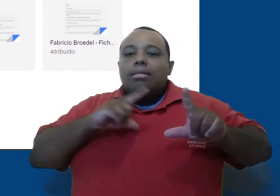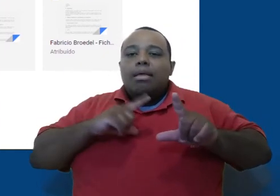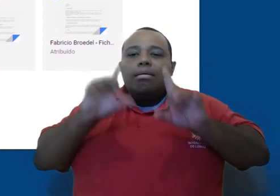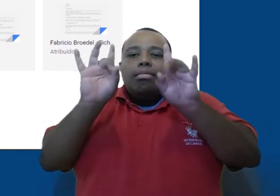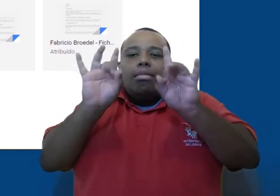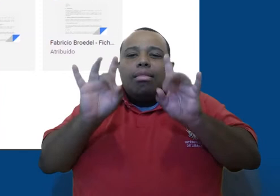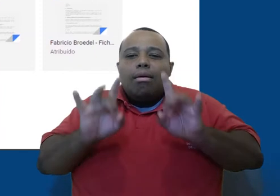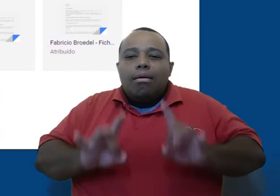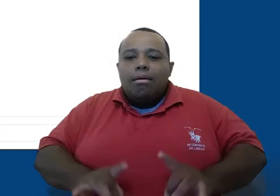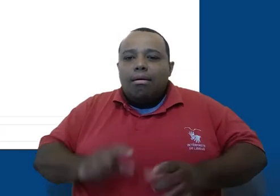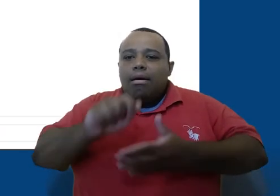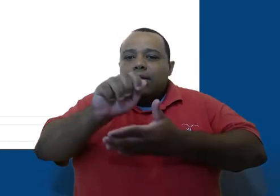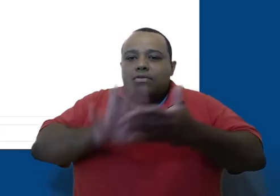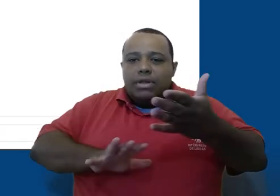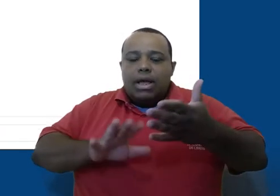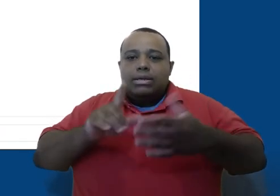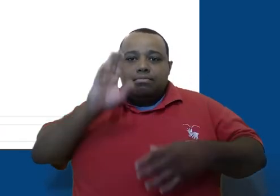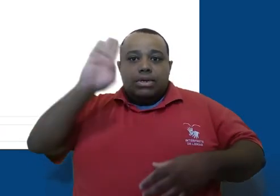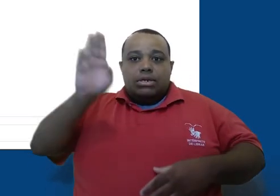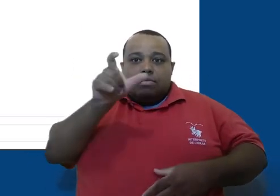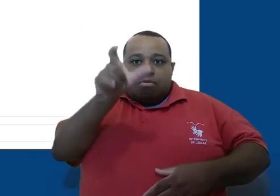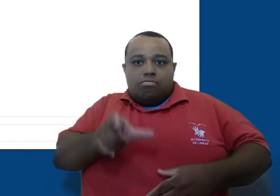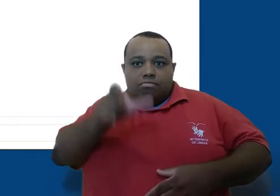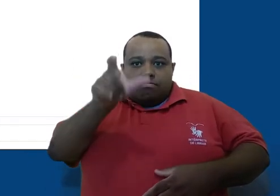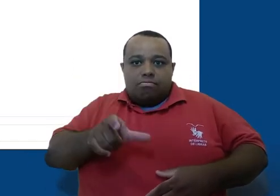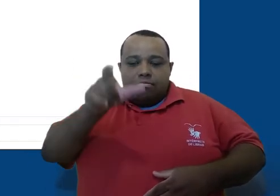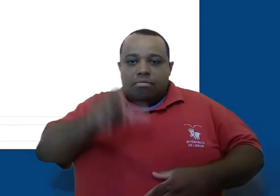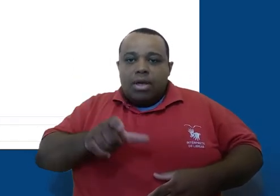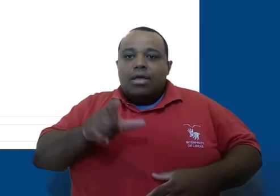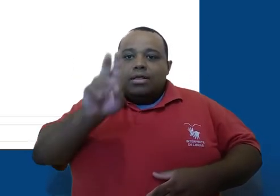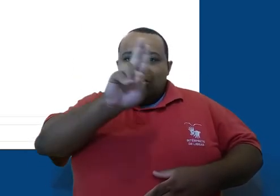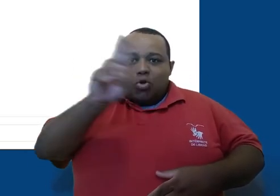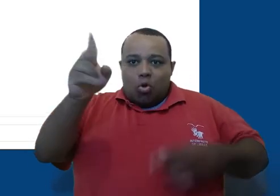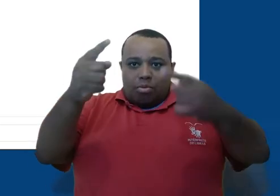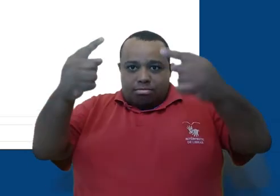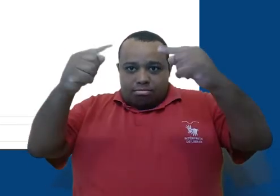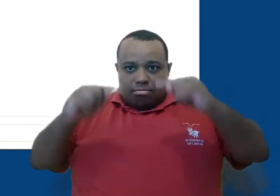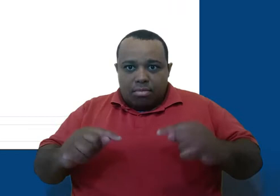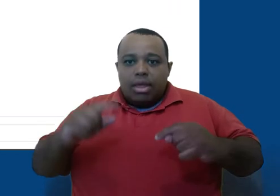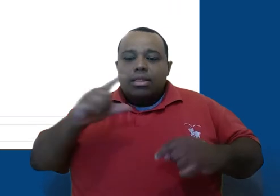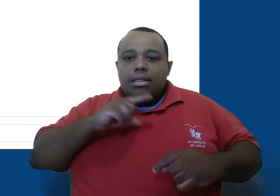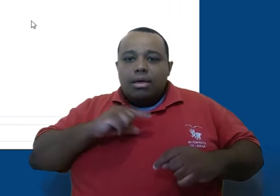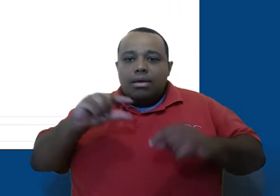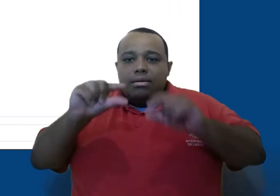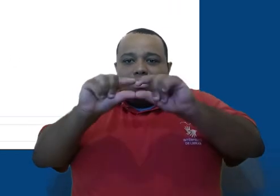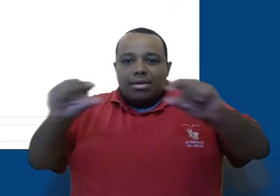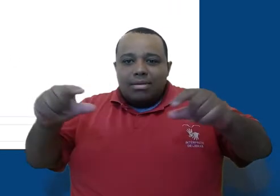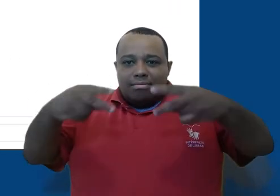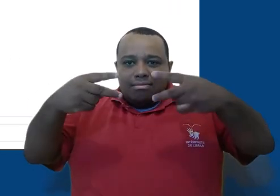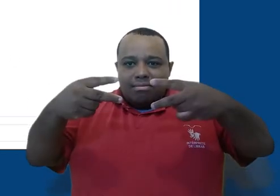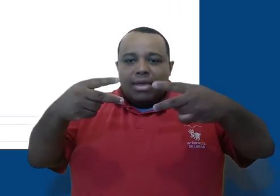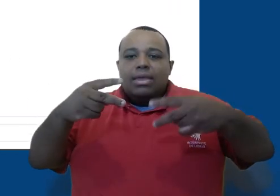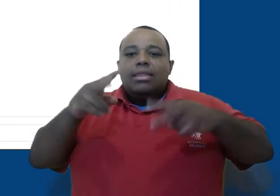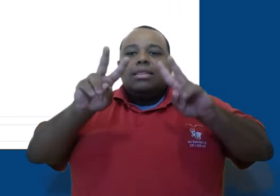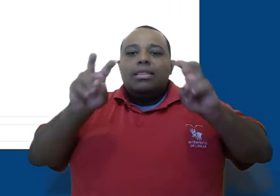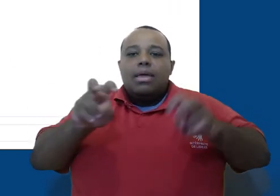clicar em primeiro nome de Diana os detalhes da atividade deste aluno apareceram na parte central da página logo abaixo do nome do aluno